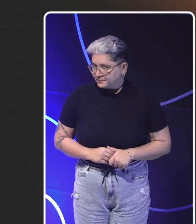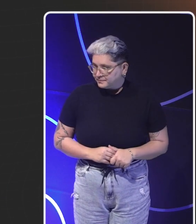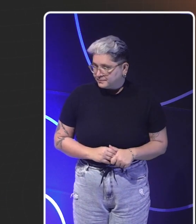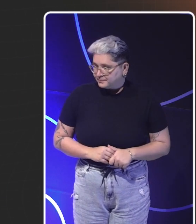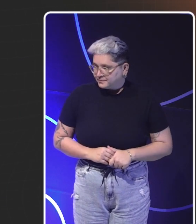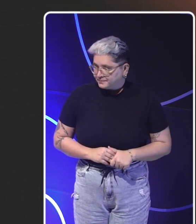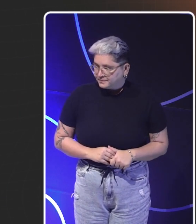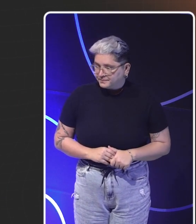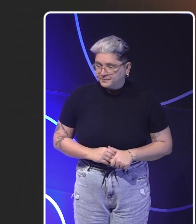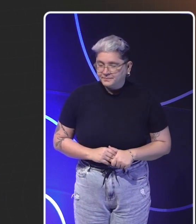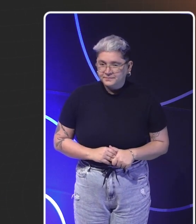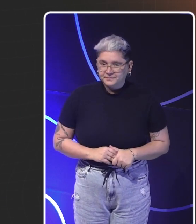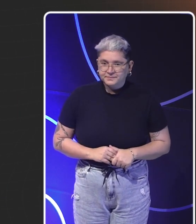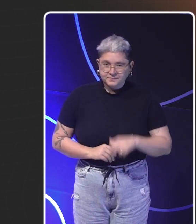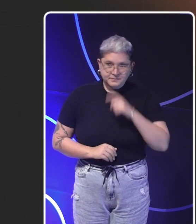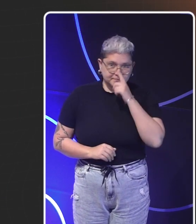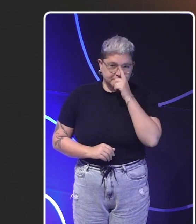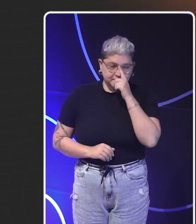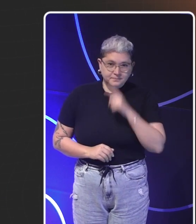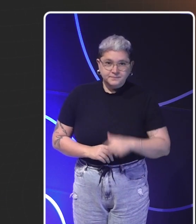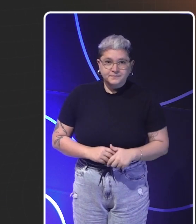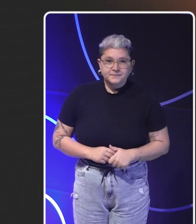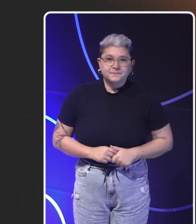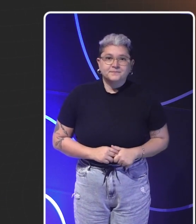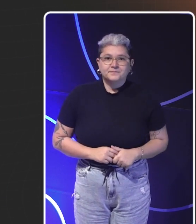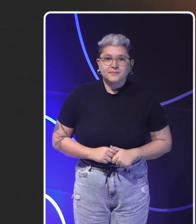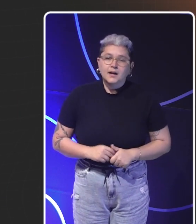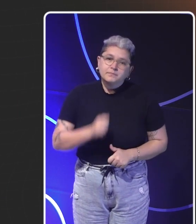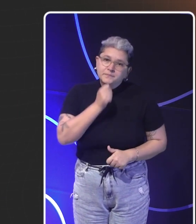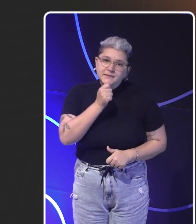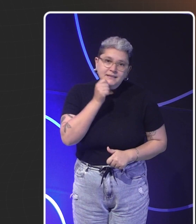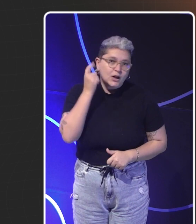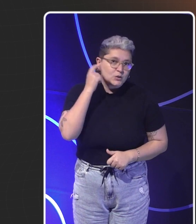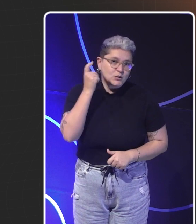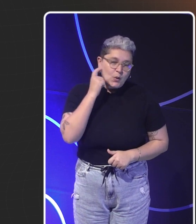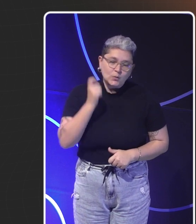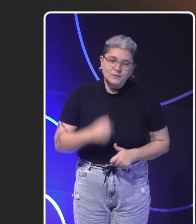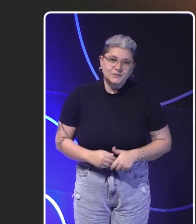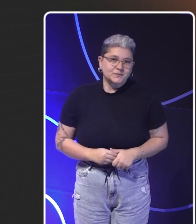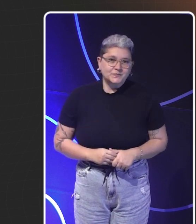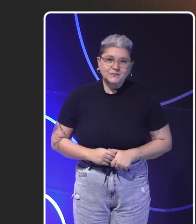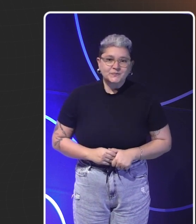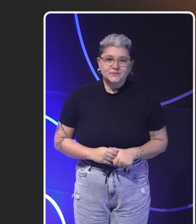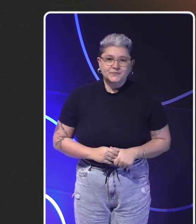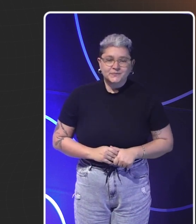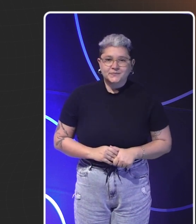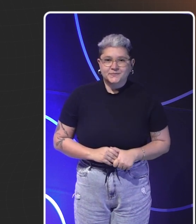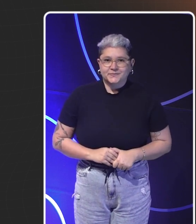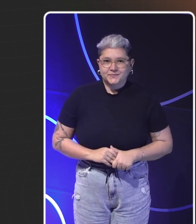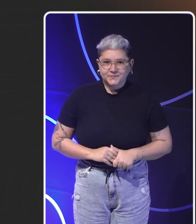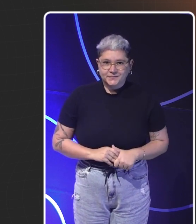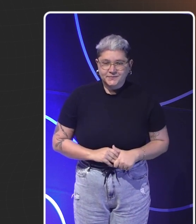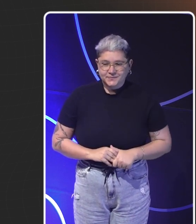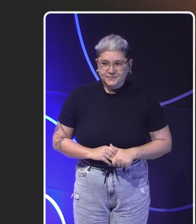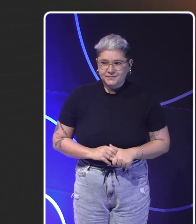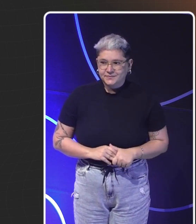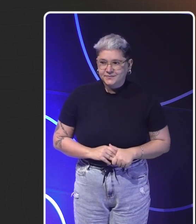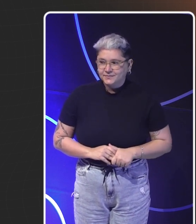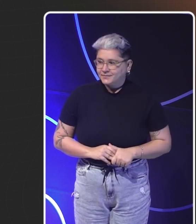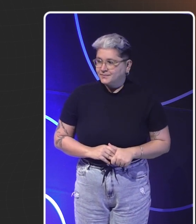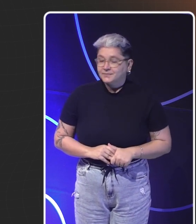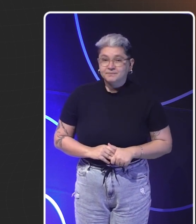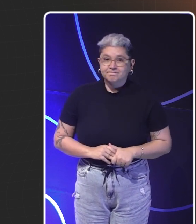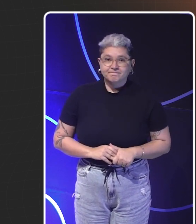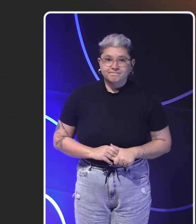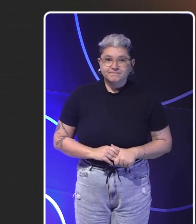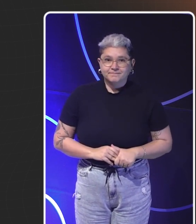Obrigado a todos, todas e todos presentes aqui hoje para acompanhar esse bate-papo. Vai ser super legal.